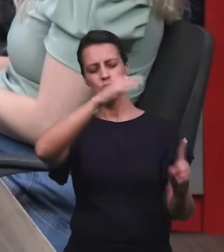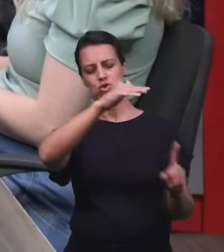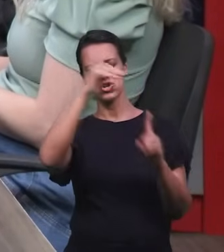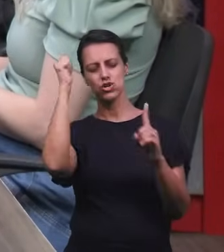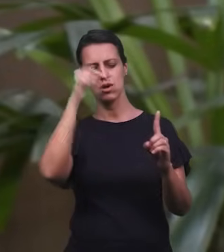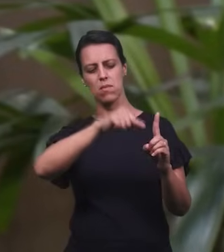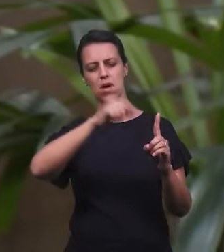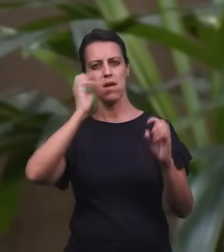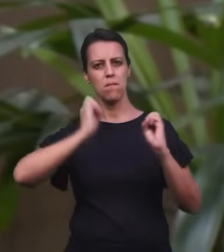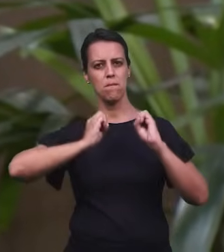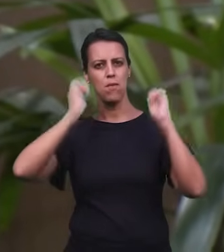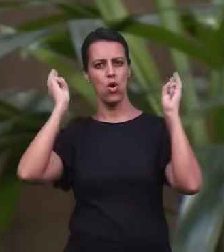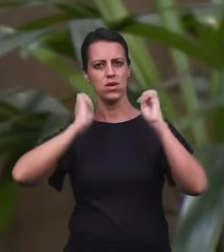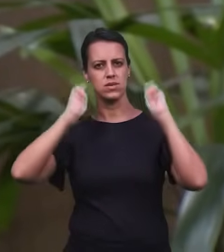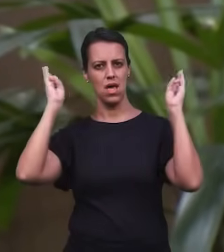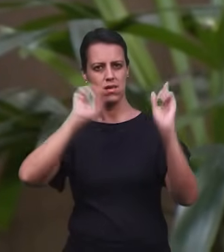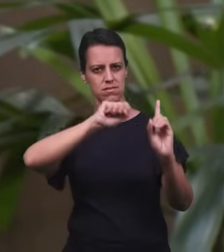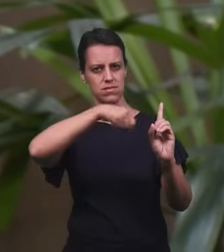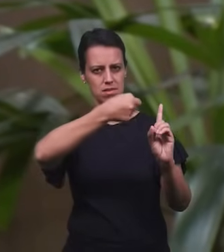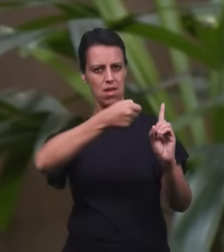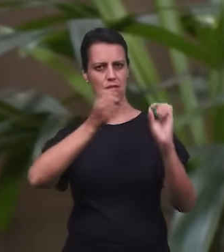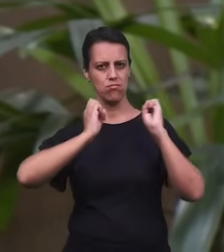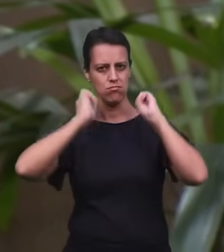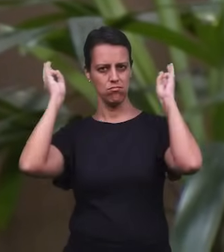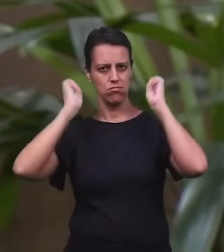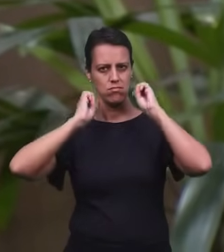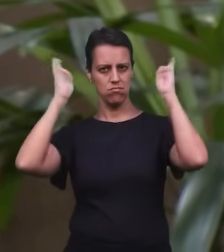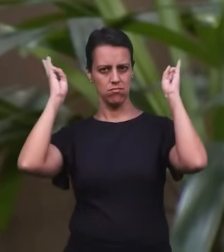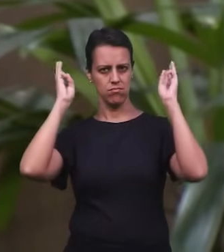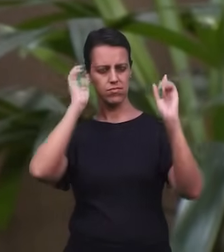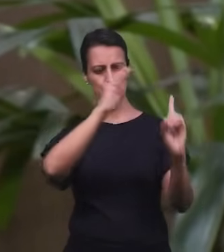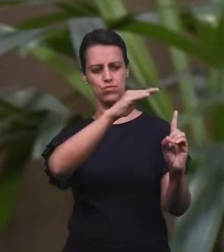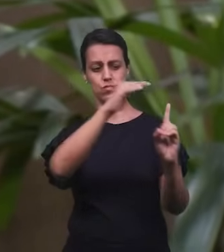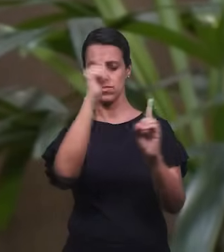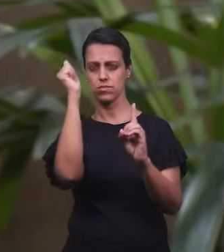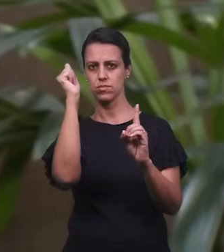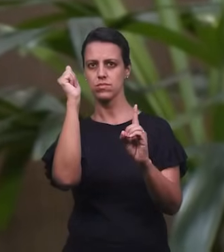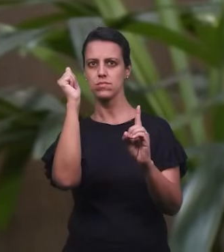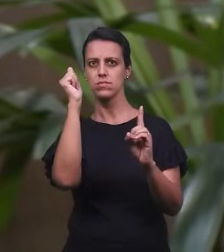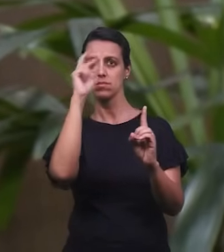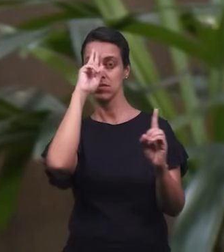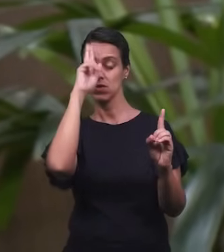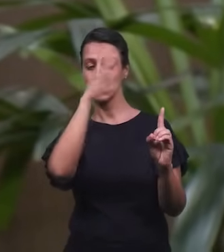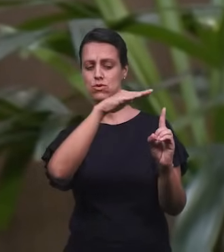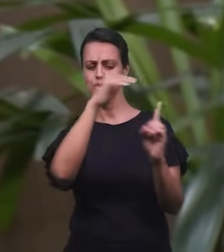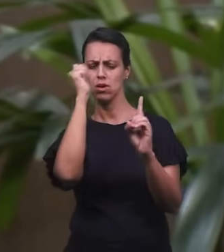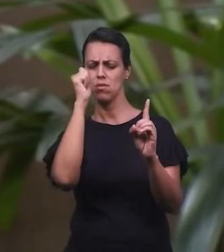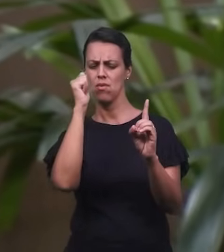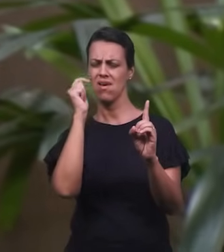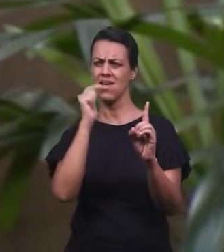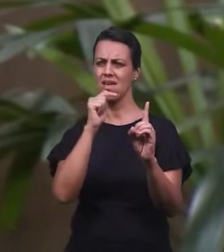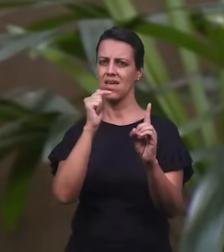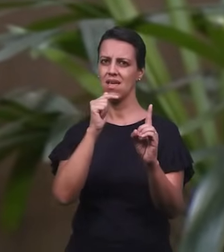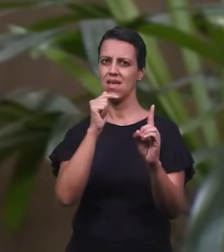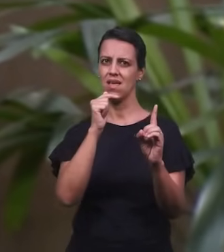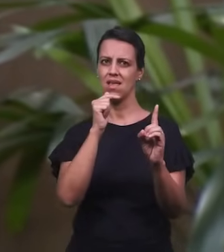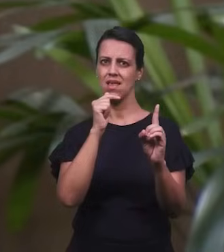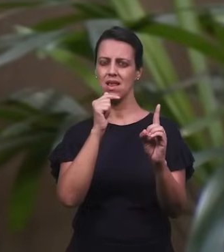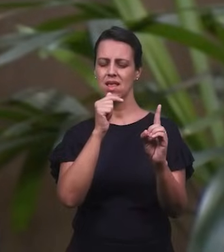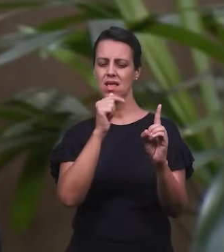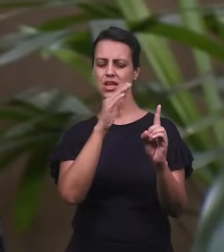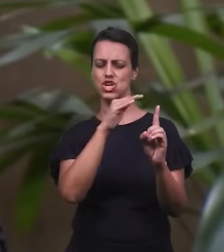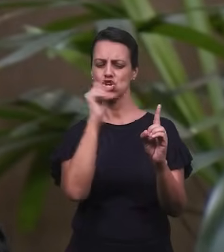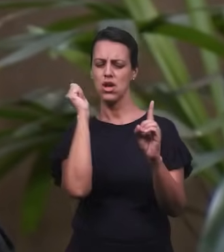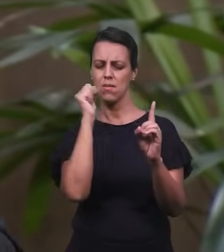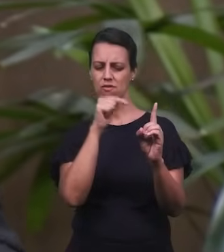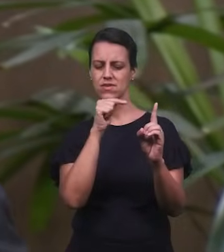Moisés. O chamado de Moisés, ele começou a ficar preocupado, né? Moisés, eu tenho um chamado, então